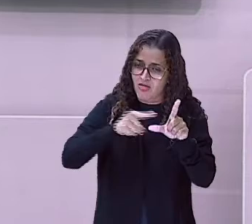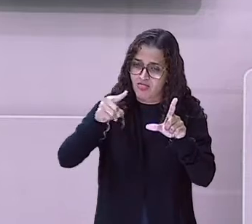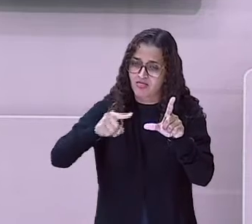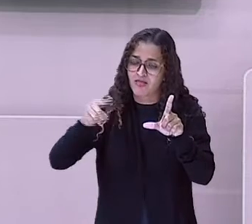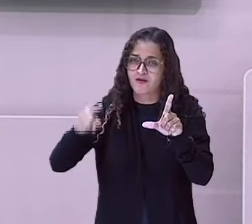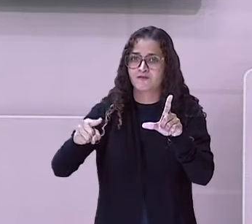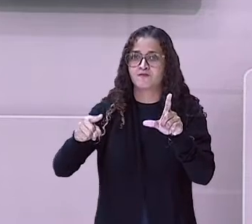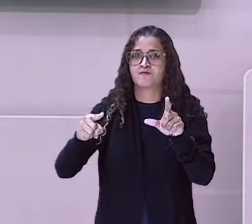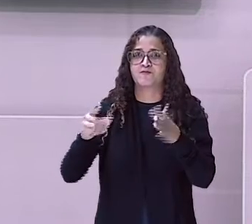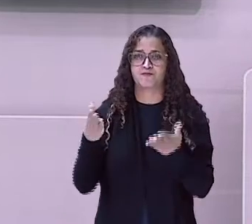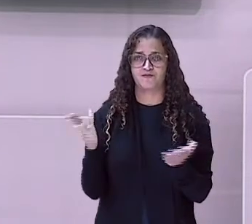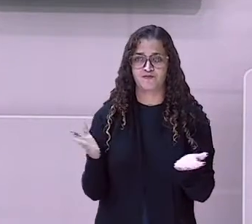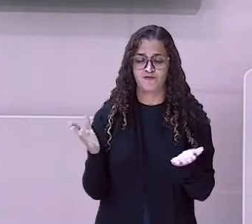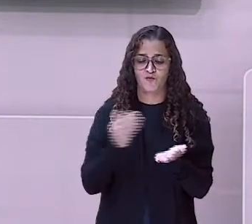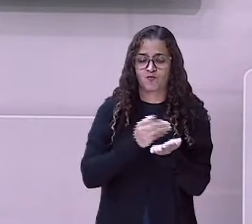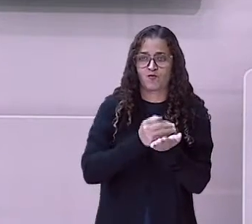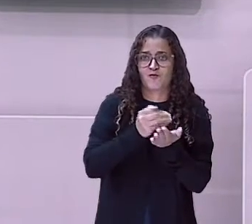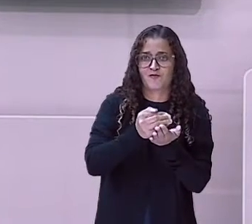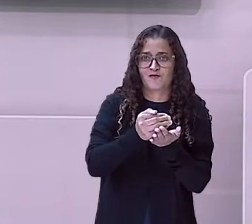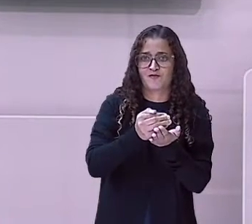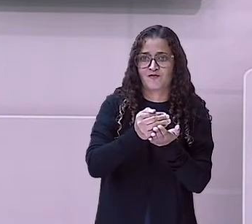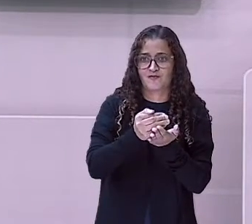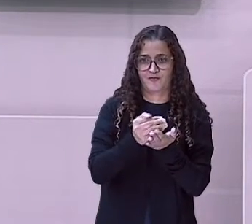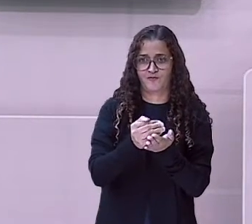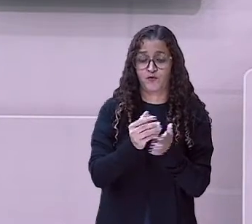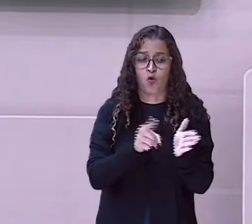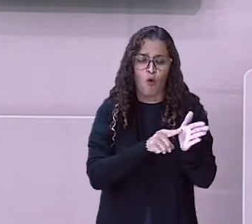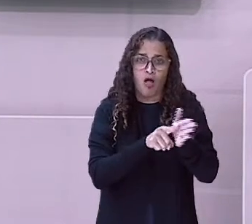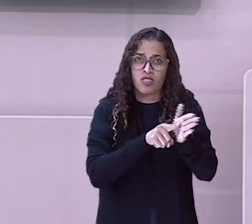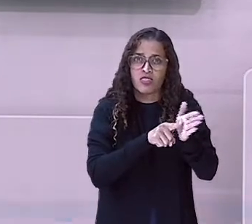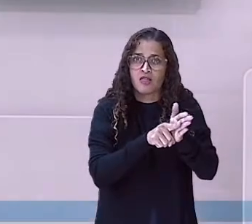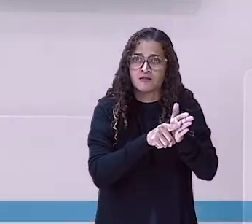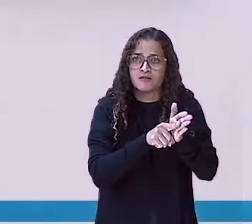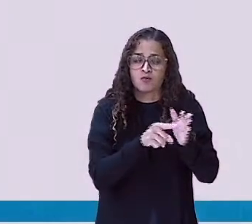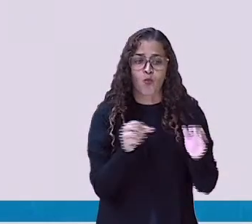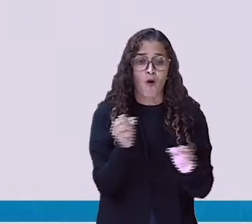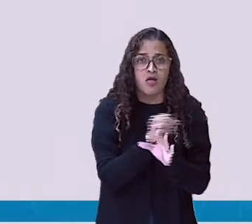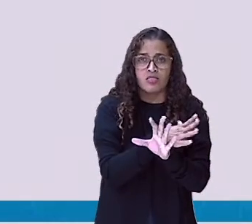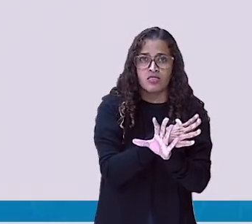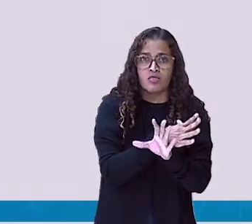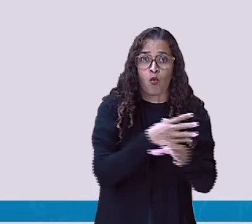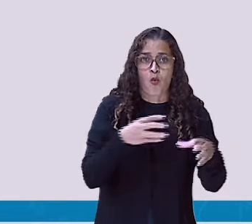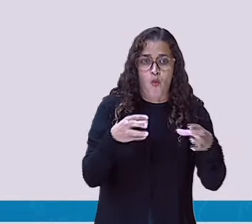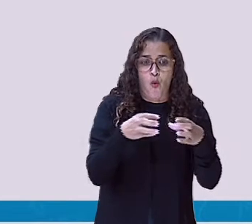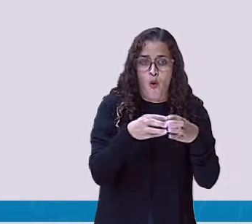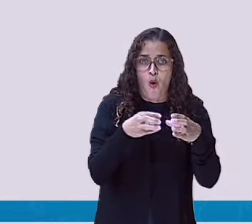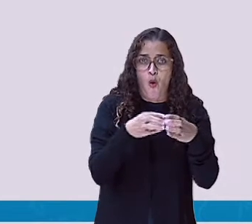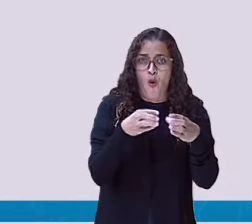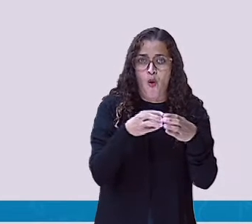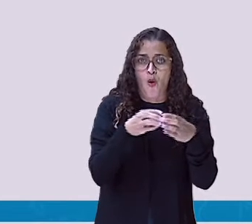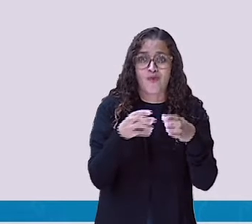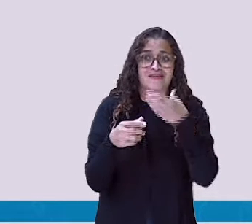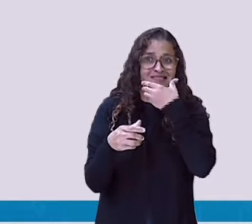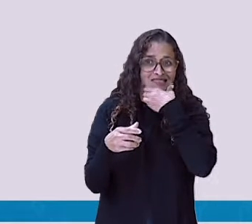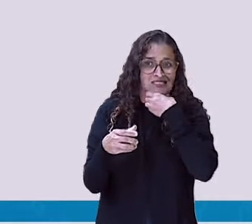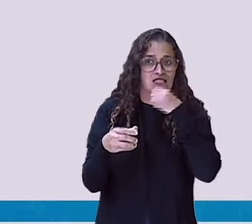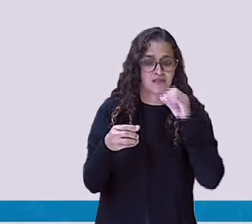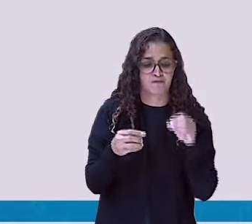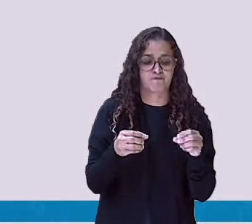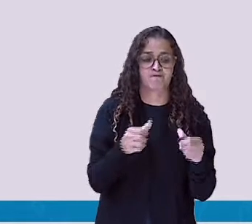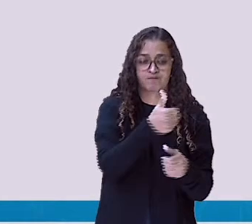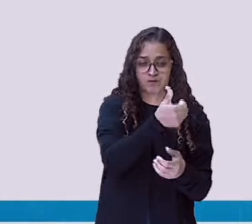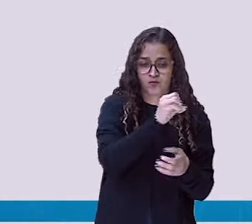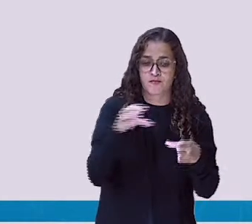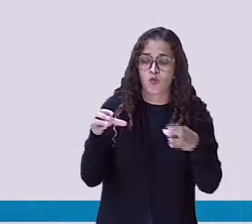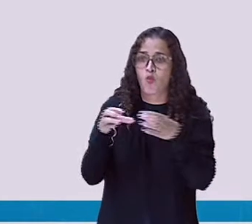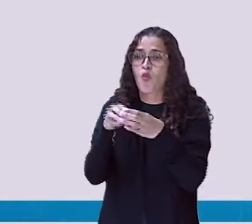Então, nós vamos começar, olha, em uma pesquisa realizada com 100 meninos e